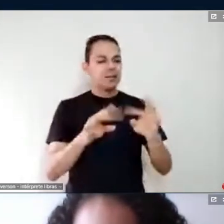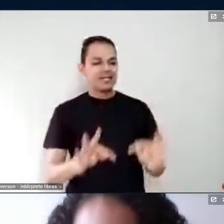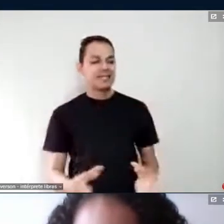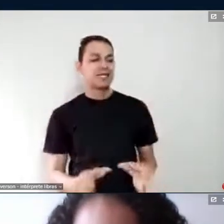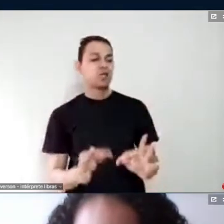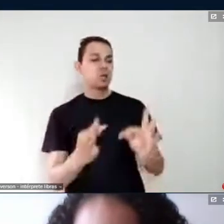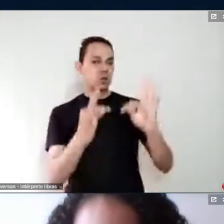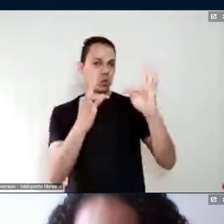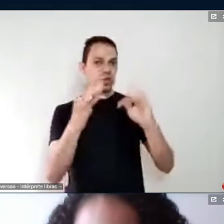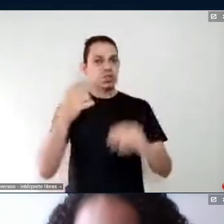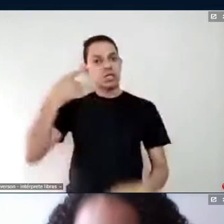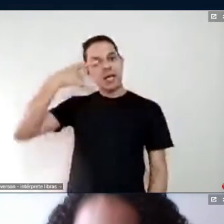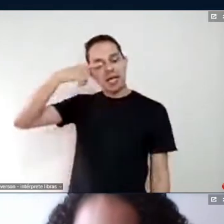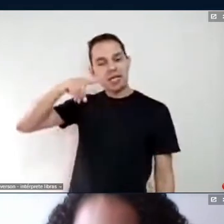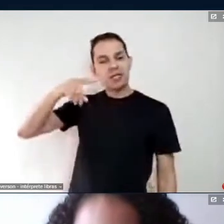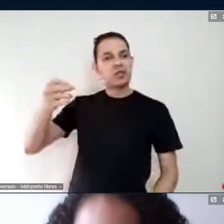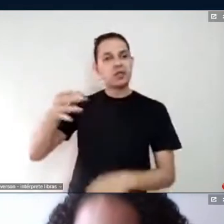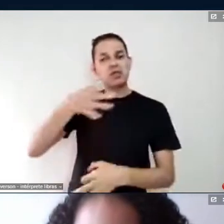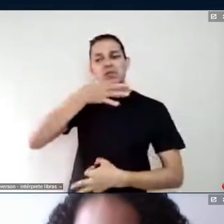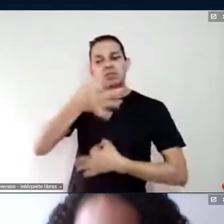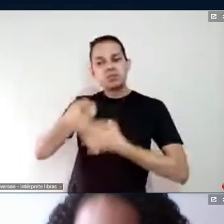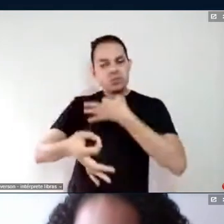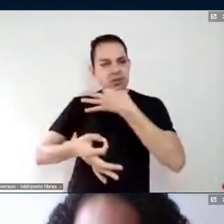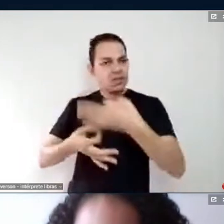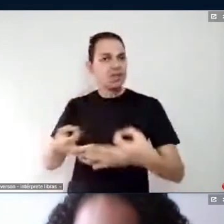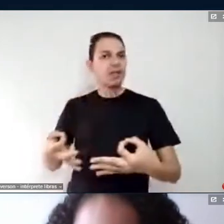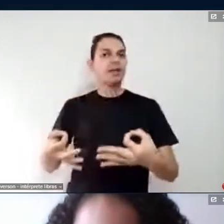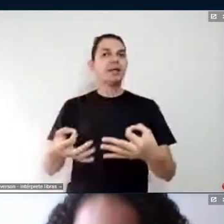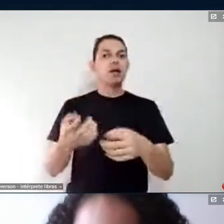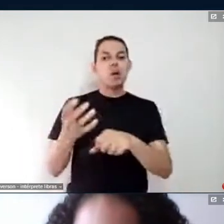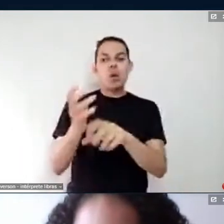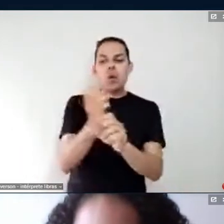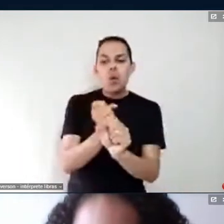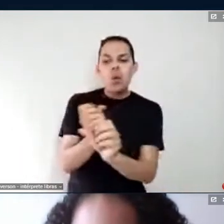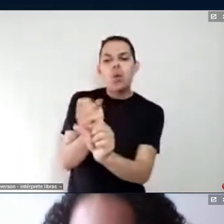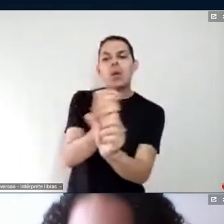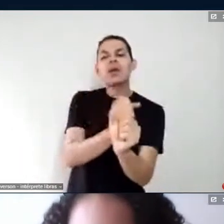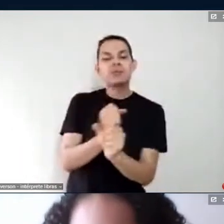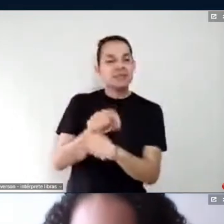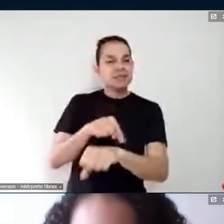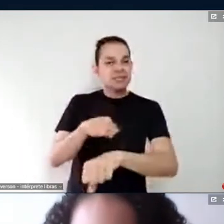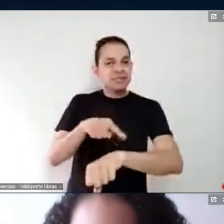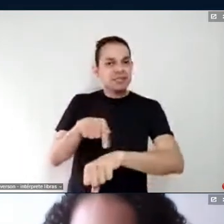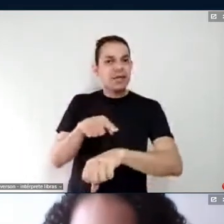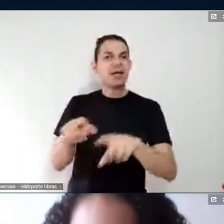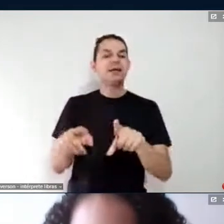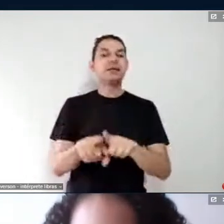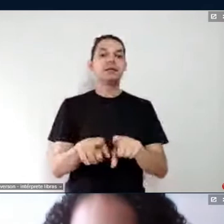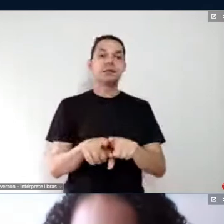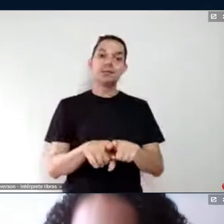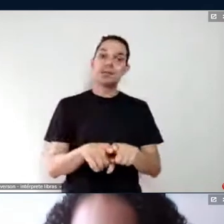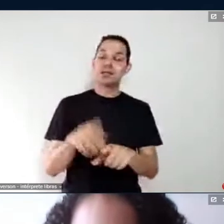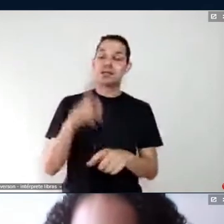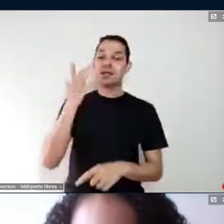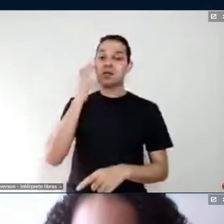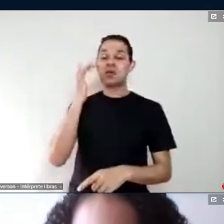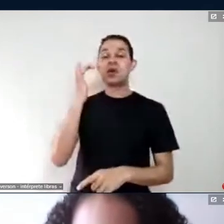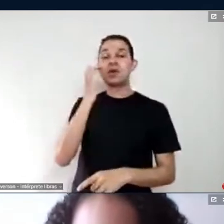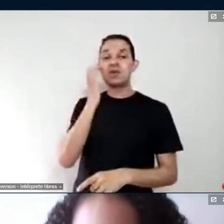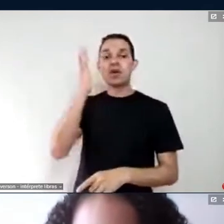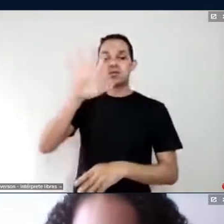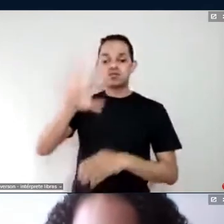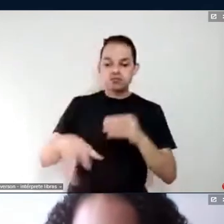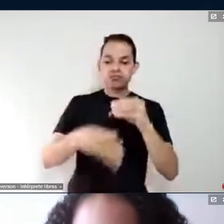Silvana sugere para contabilizar as horas de trabalho, isso acho que deve ser muito mais fácil de implementar